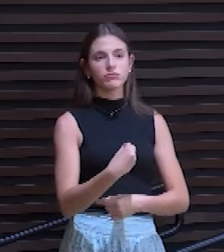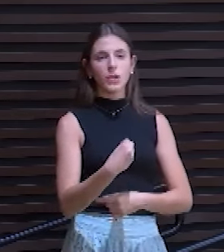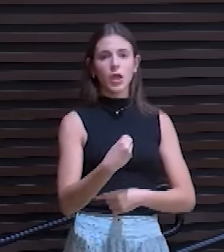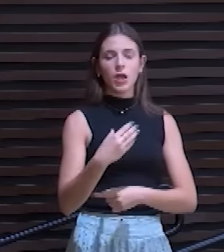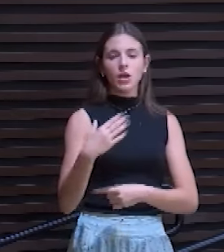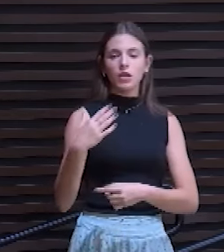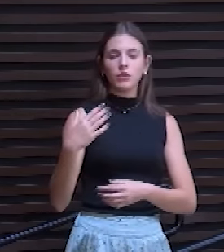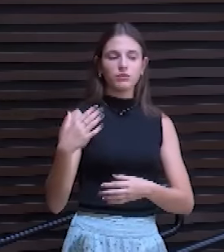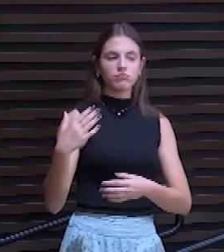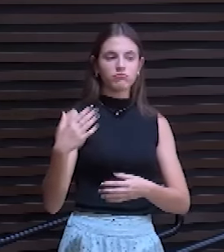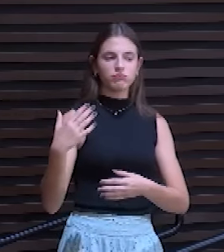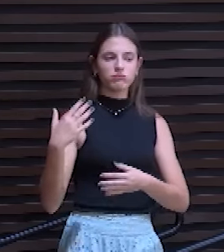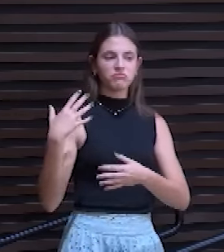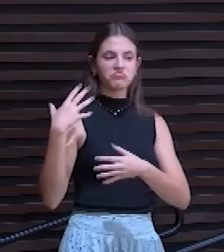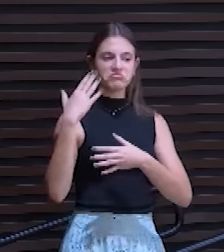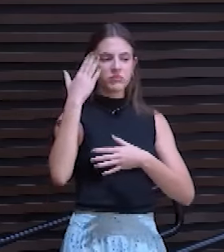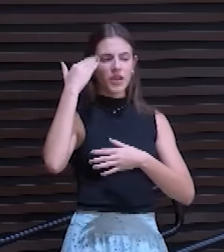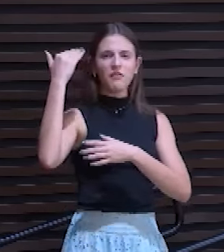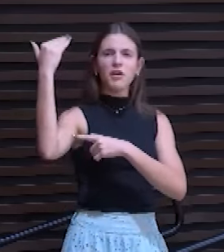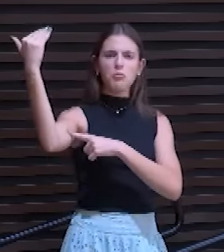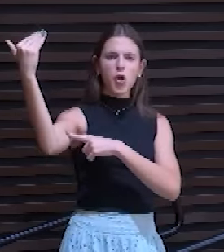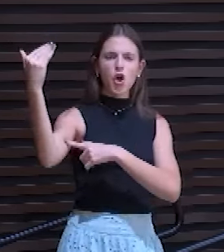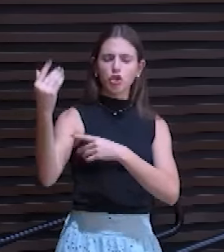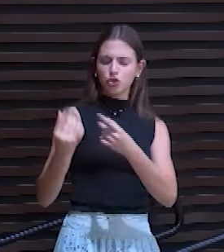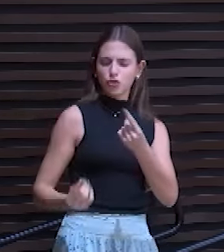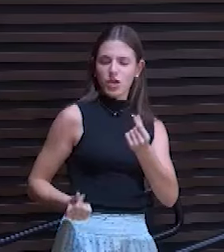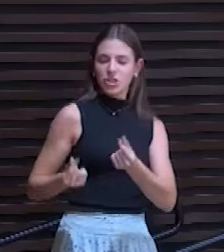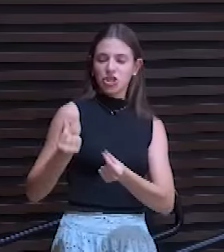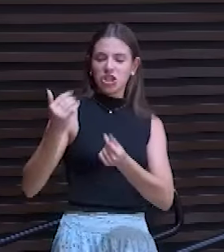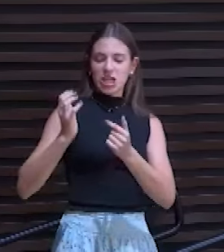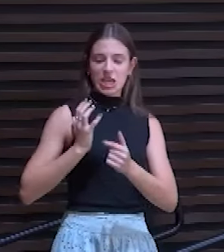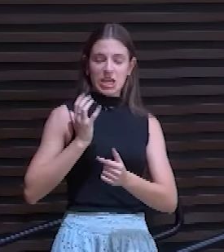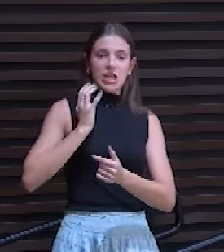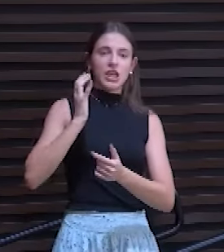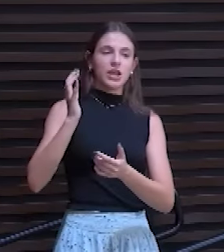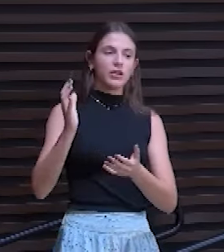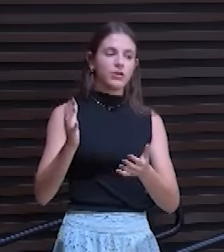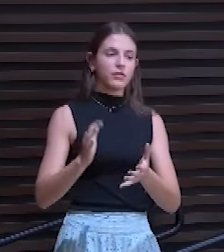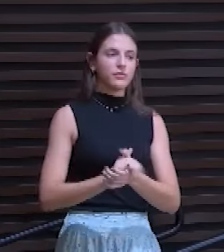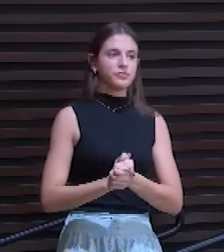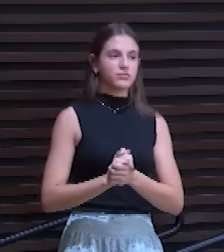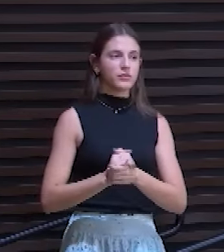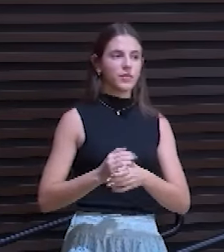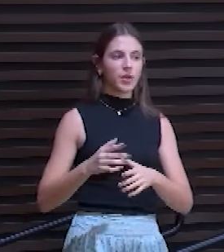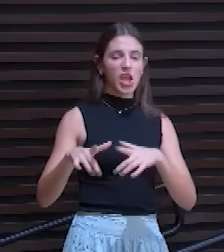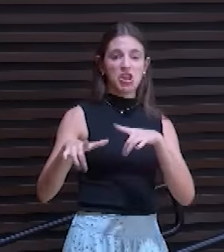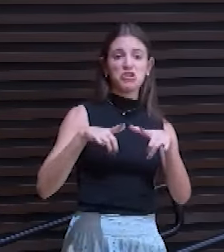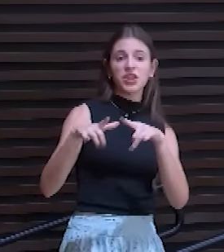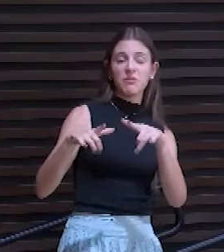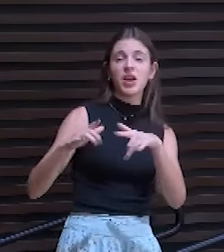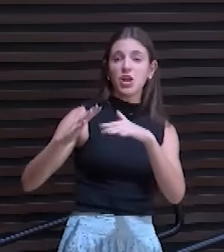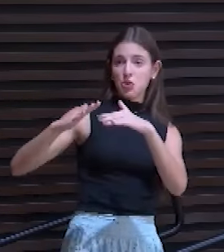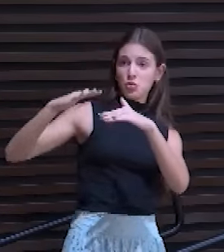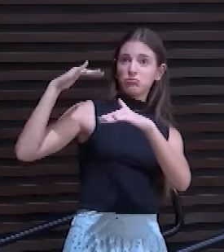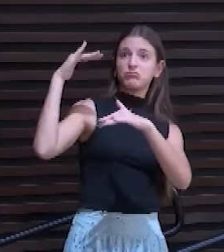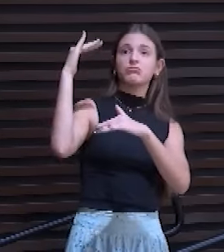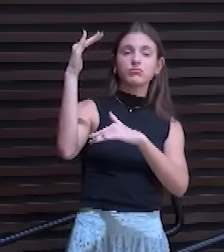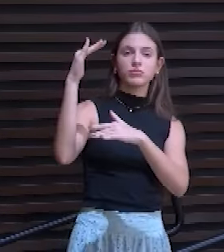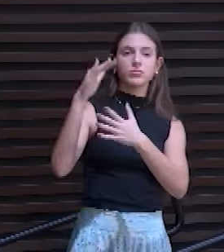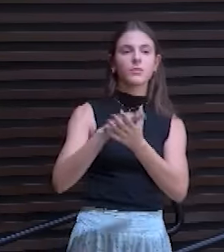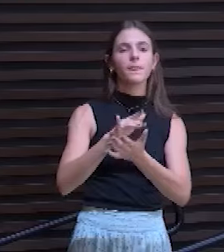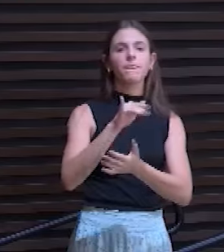bem-sucedidos, que ganhem dinheiro, que cresçam e prosperem em suas carreiras. Por exemplo, qual que é